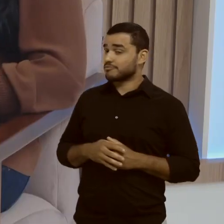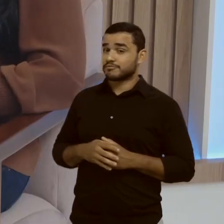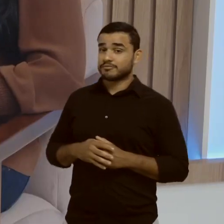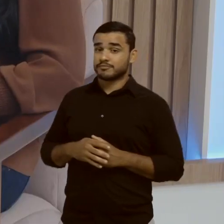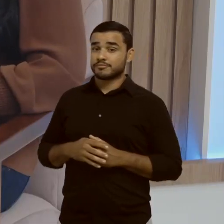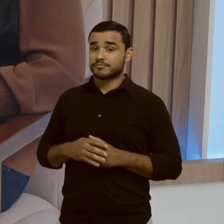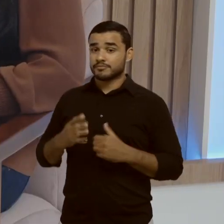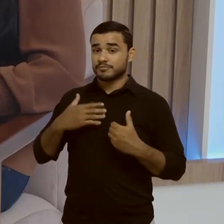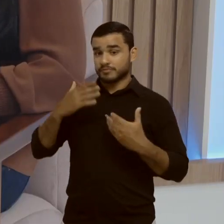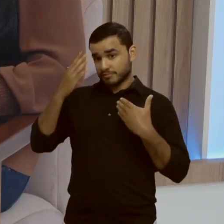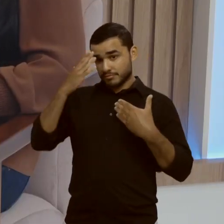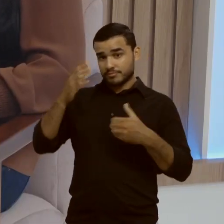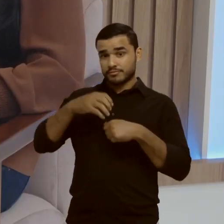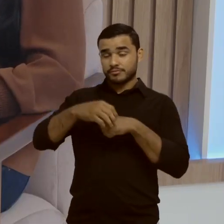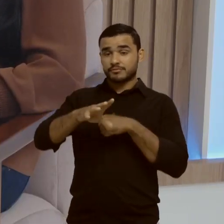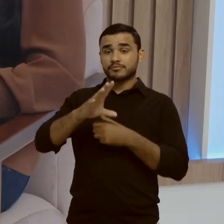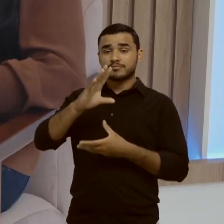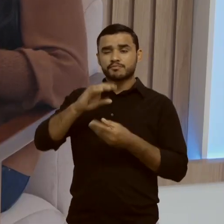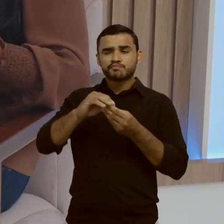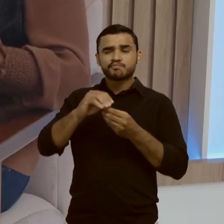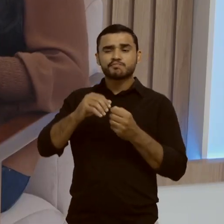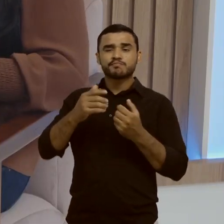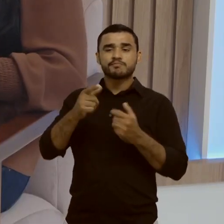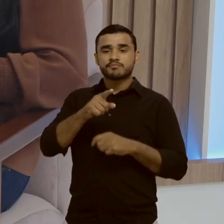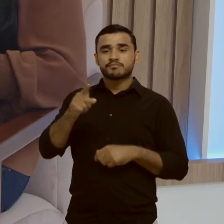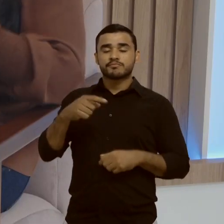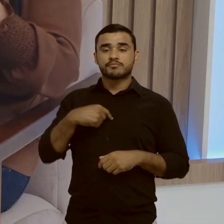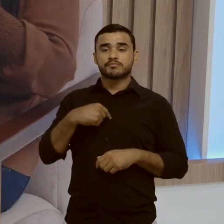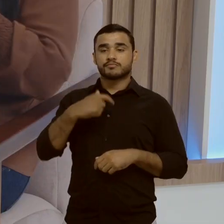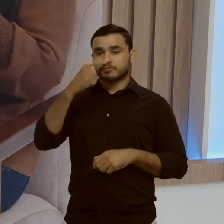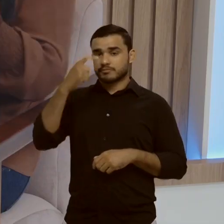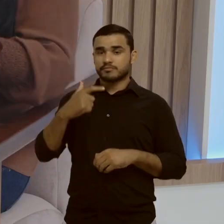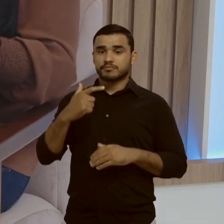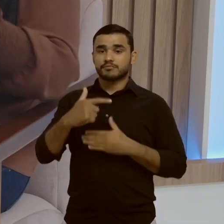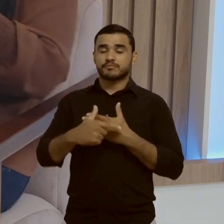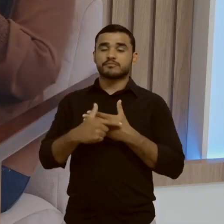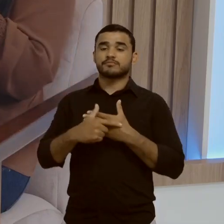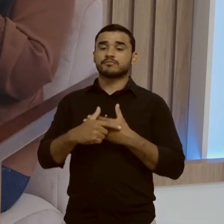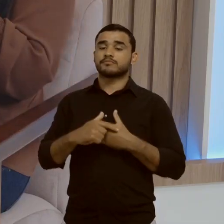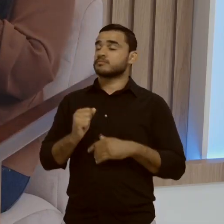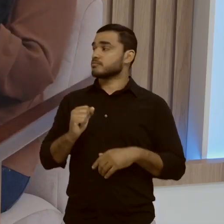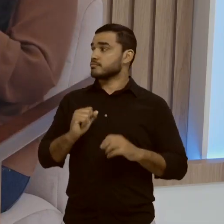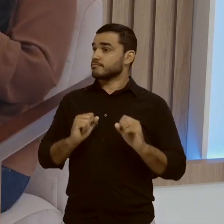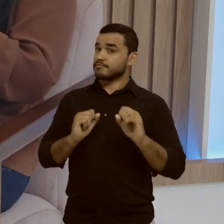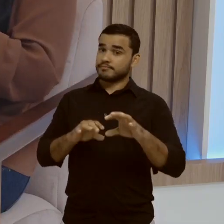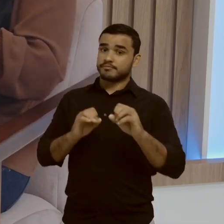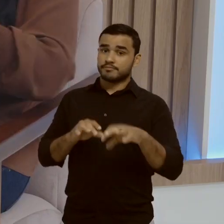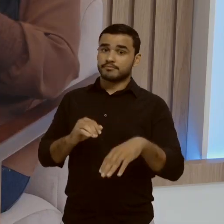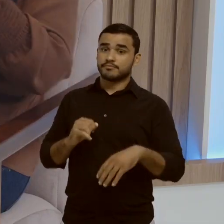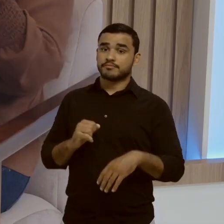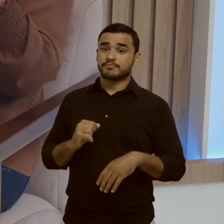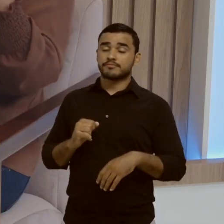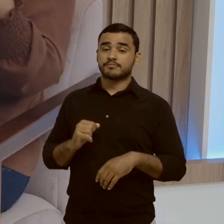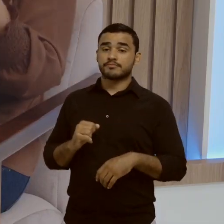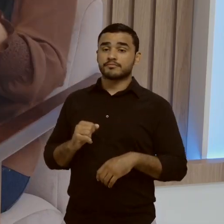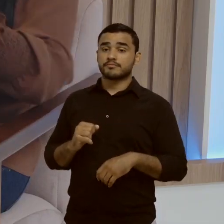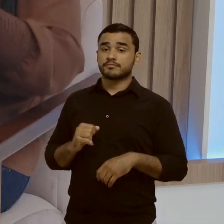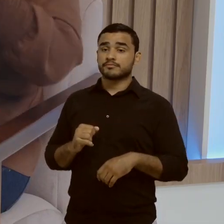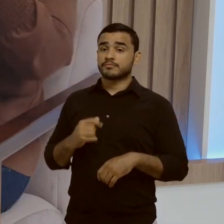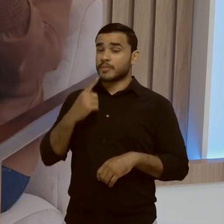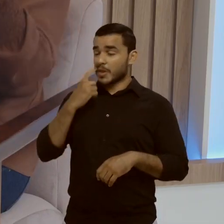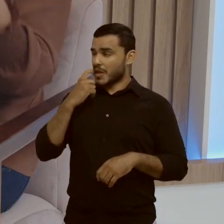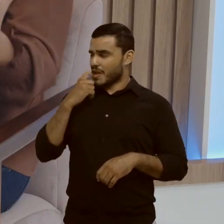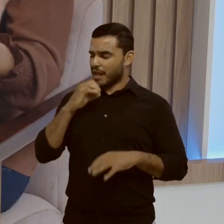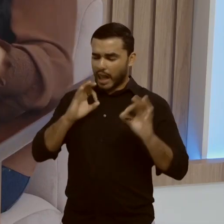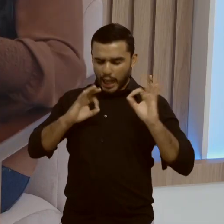ter colaborado um pouco, né? Nós, enquanto educadores, temos essa visão, né? Como você bem disse, não precisa ser algo